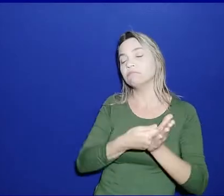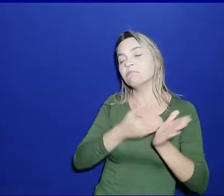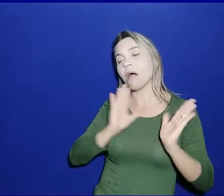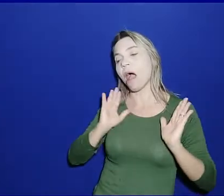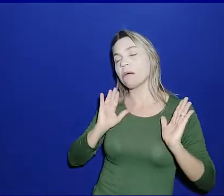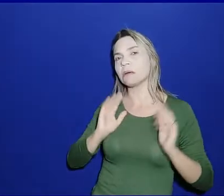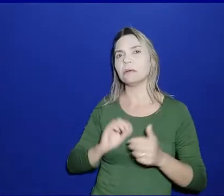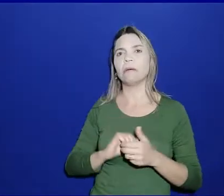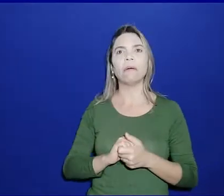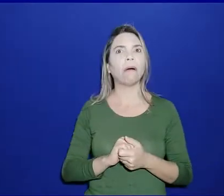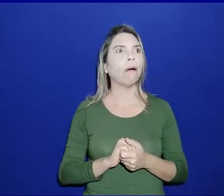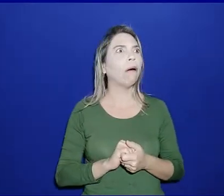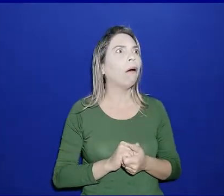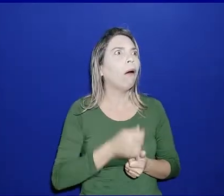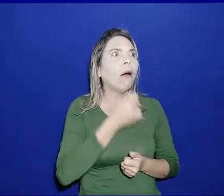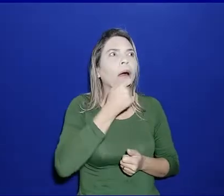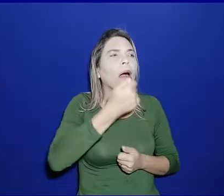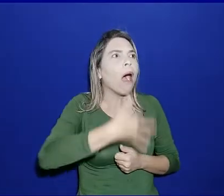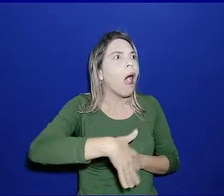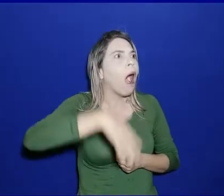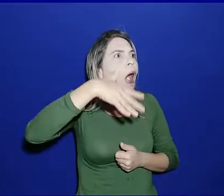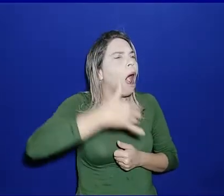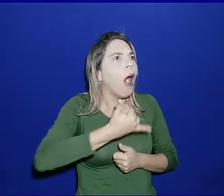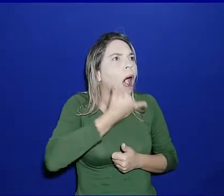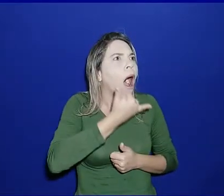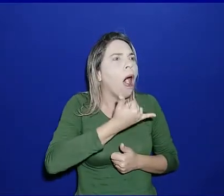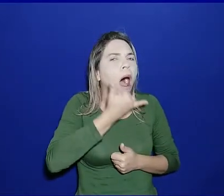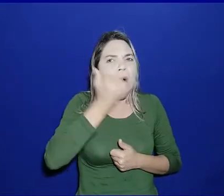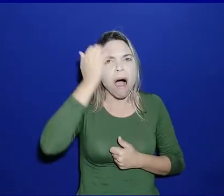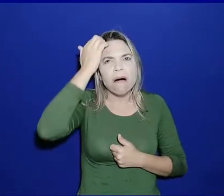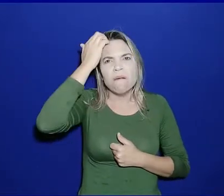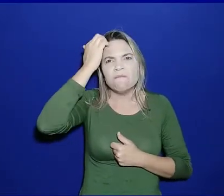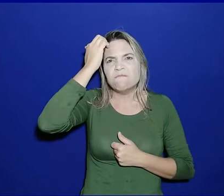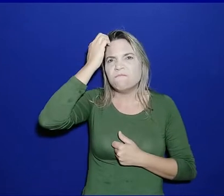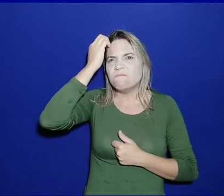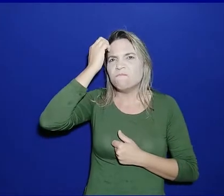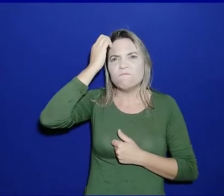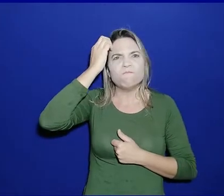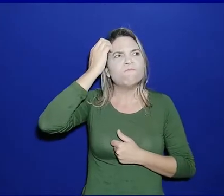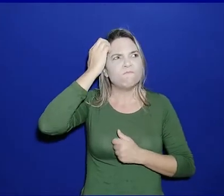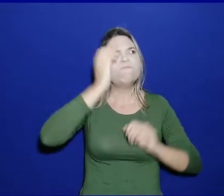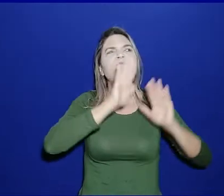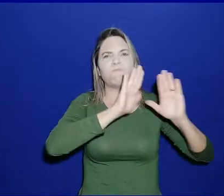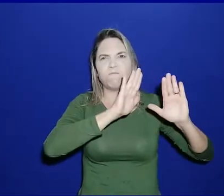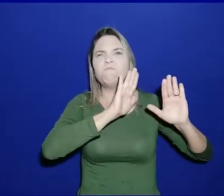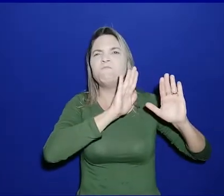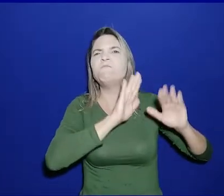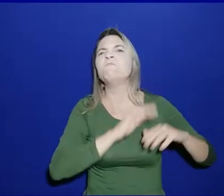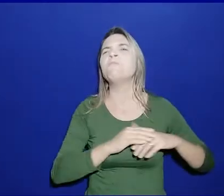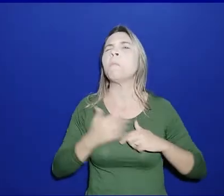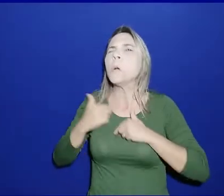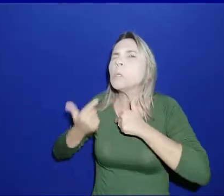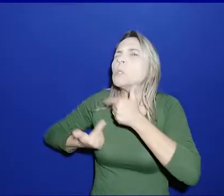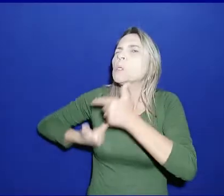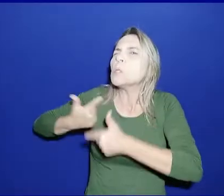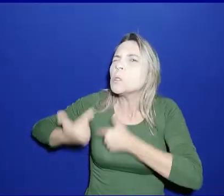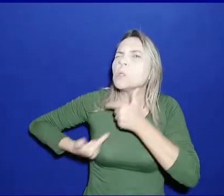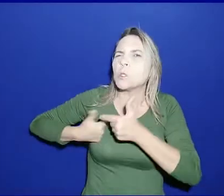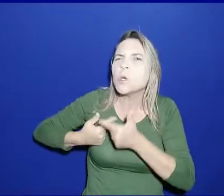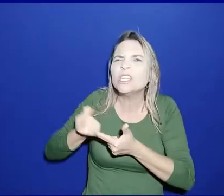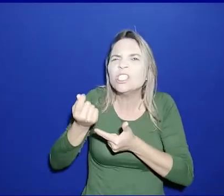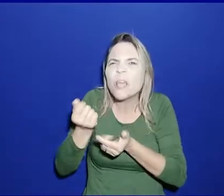dele. Acontece que o preço era alto, mas por amor o menino decidiu trabalhar e trabalhou